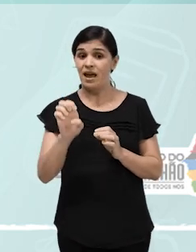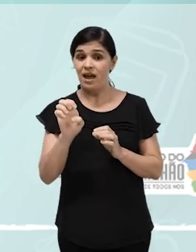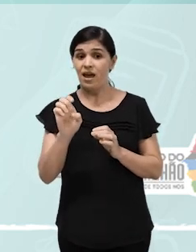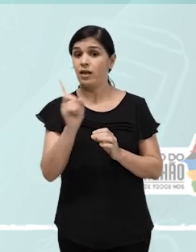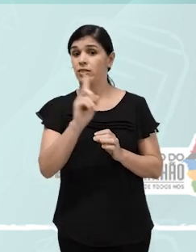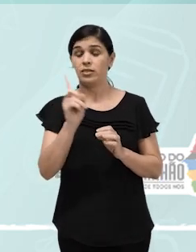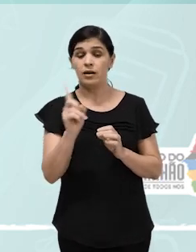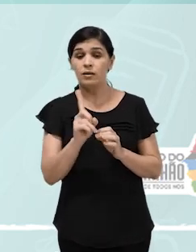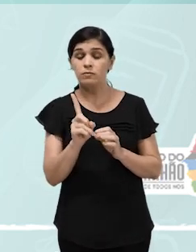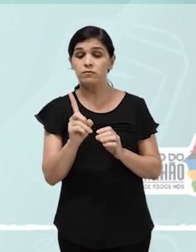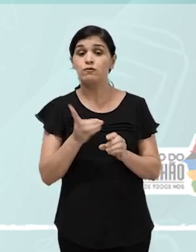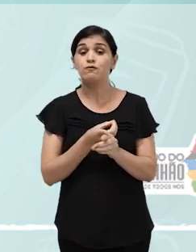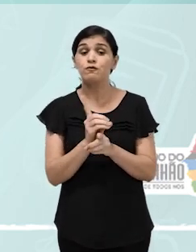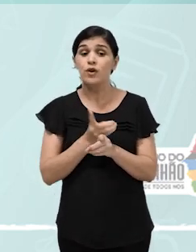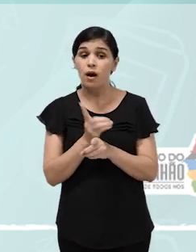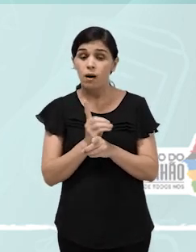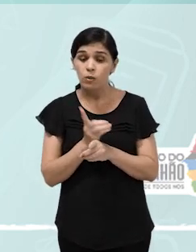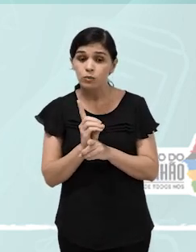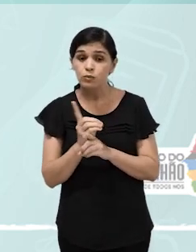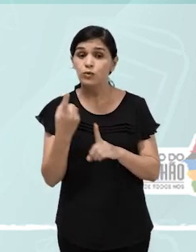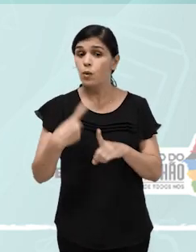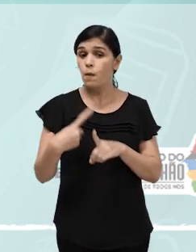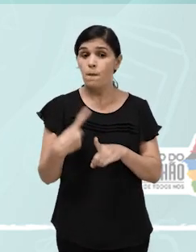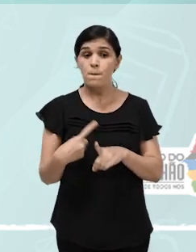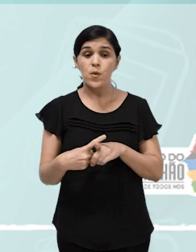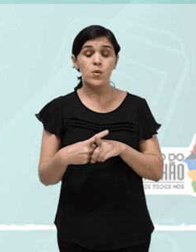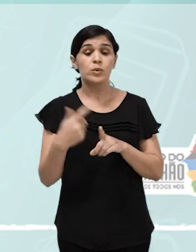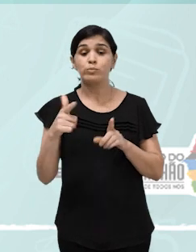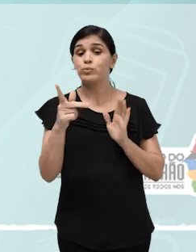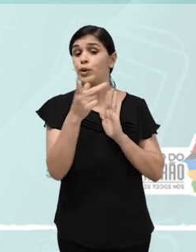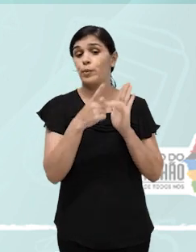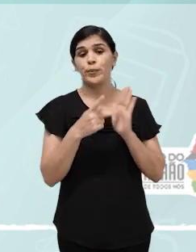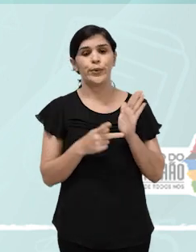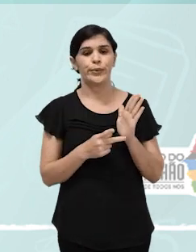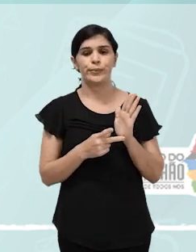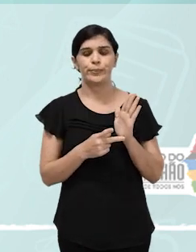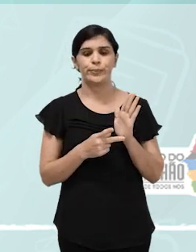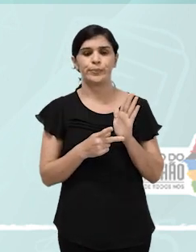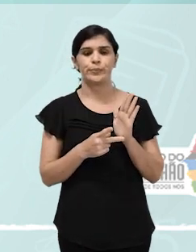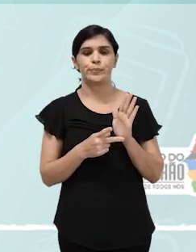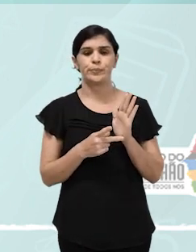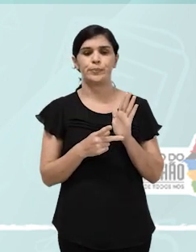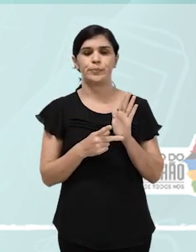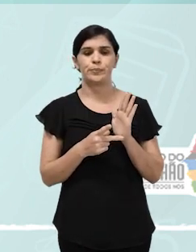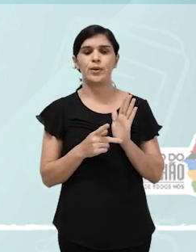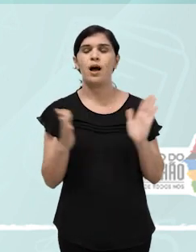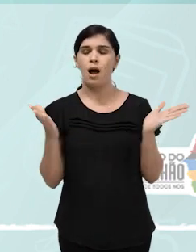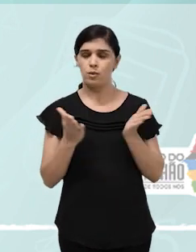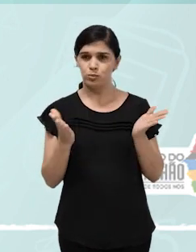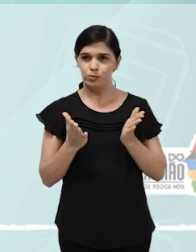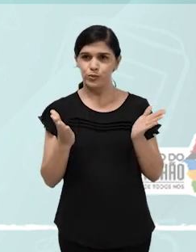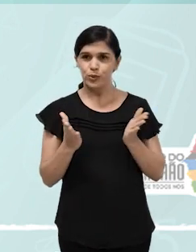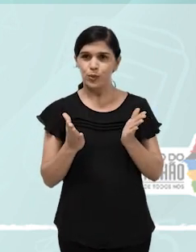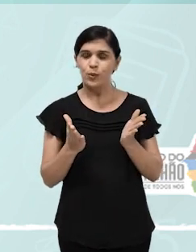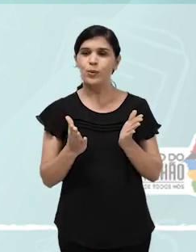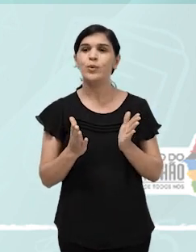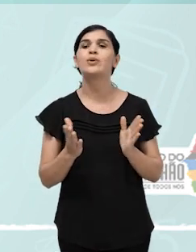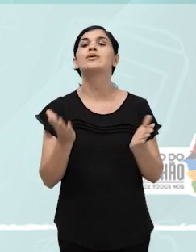produção de poemas para serem encenados. Eu acho que você aí já entrou no clima, já entrou